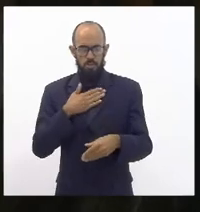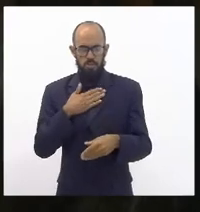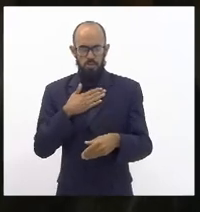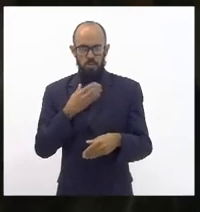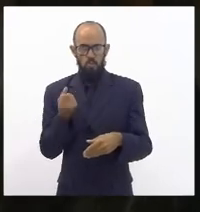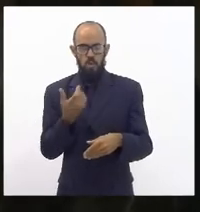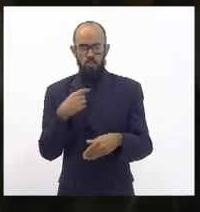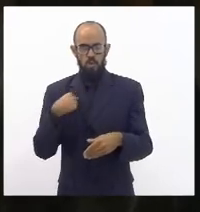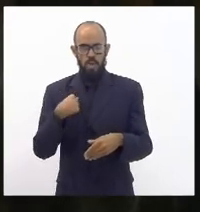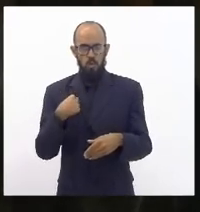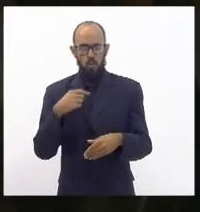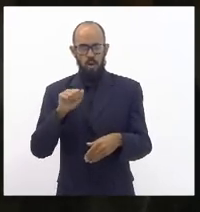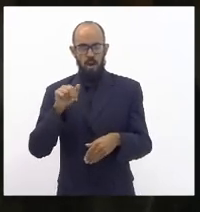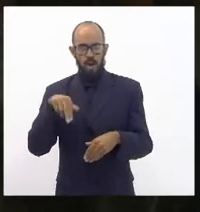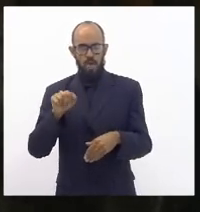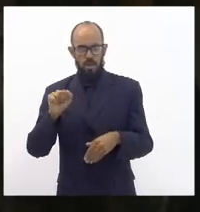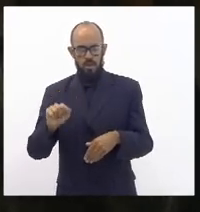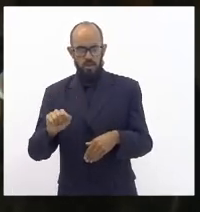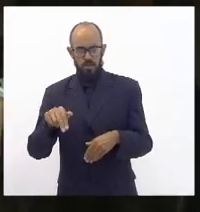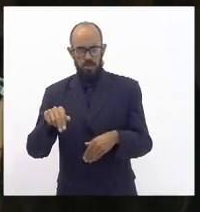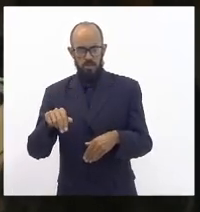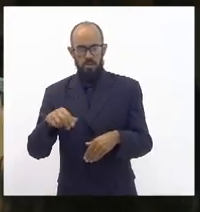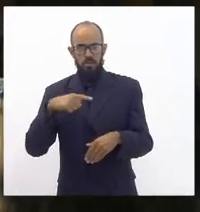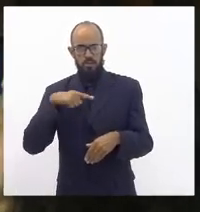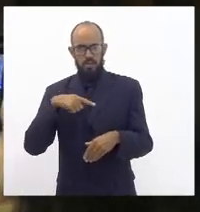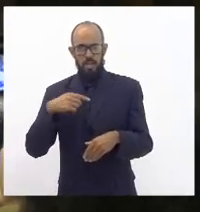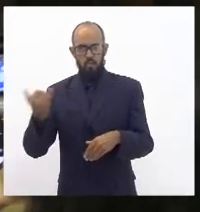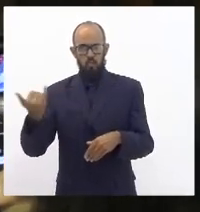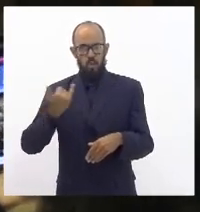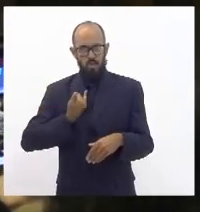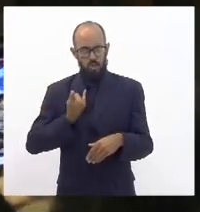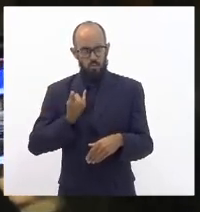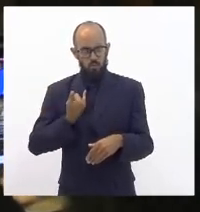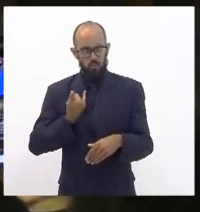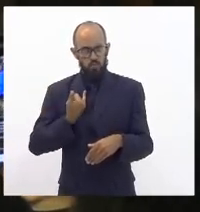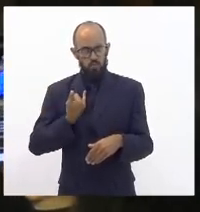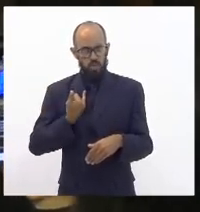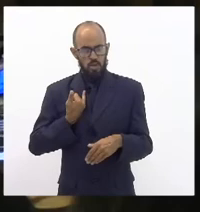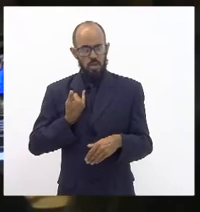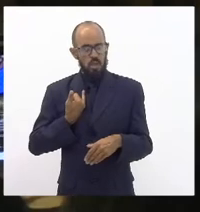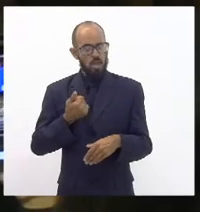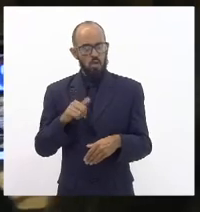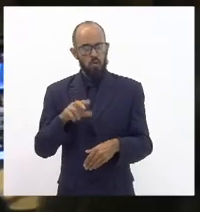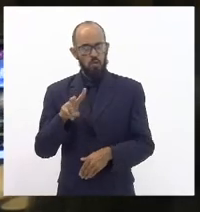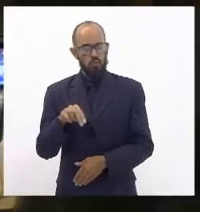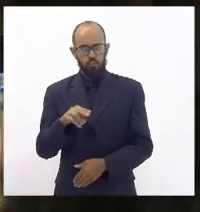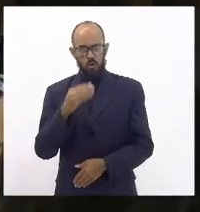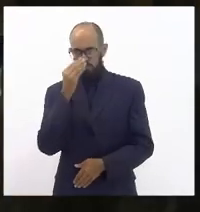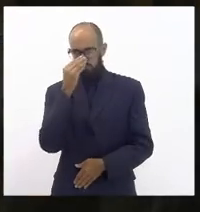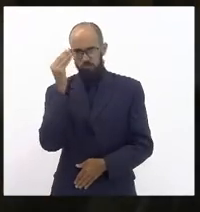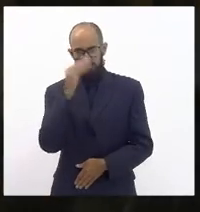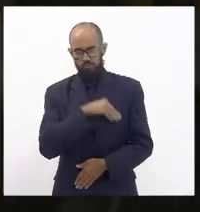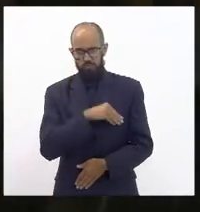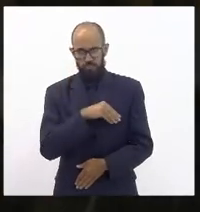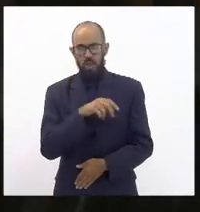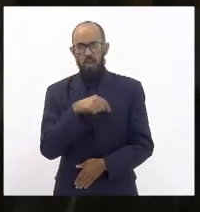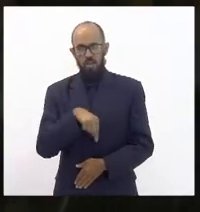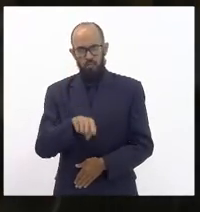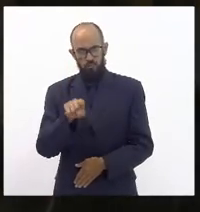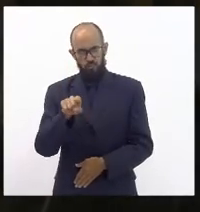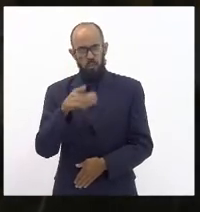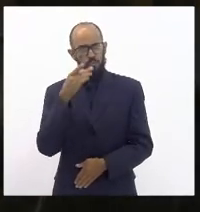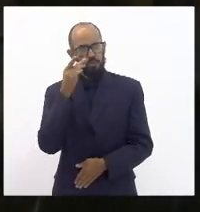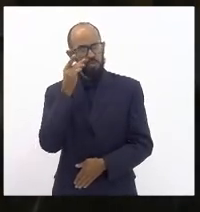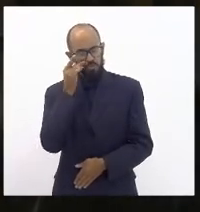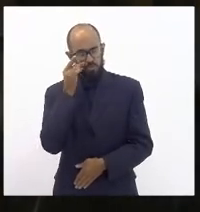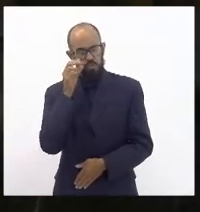eu deputada Ana Passos recebo uma denúncia pode ter certeza que eu não vou cair em prevaricação eu vou lá e vou ver com os